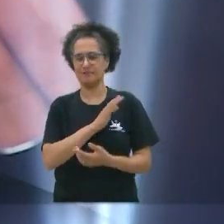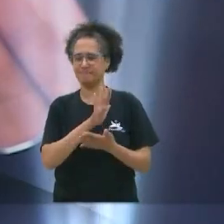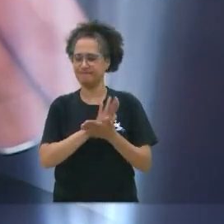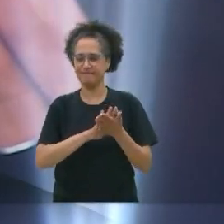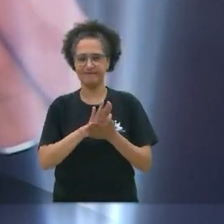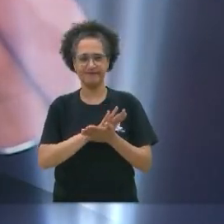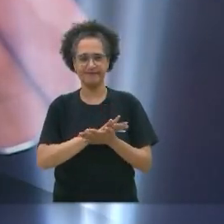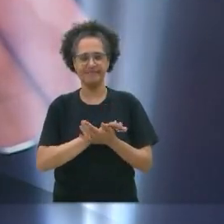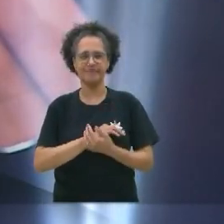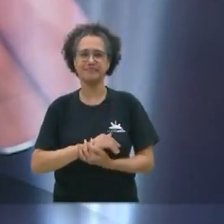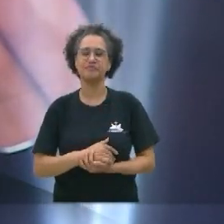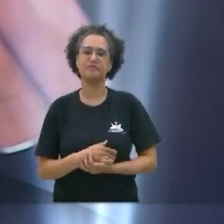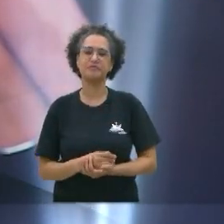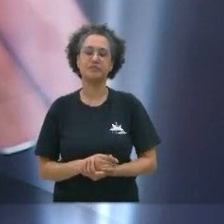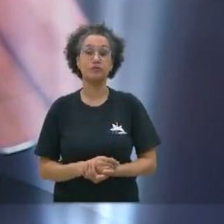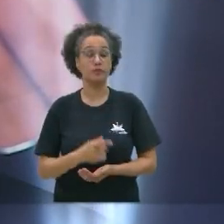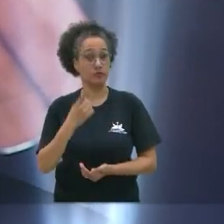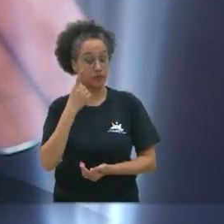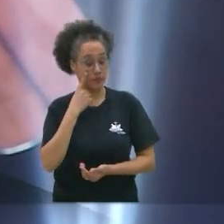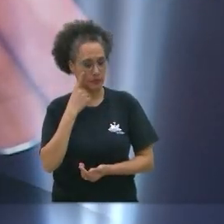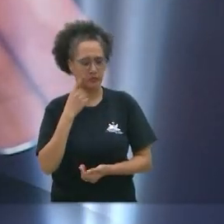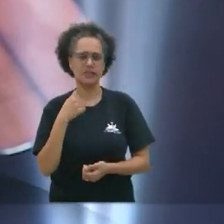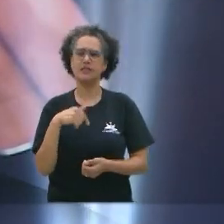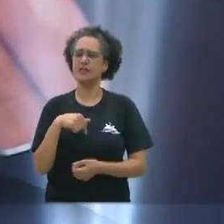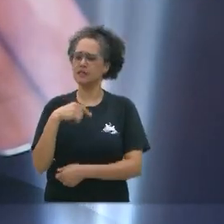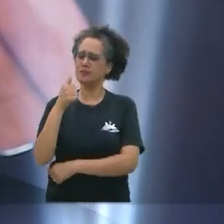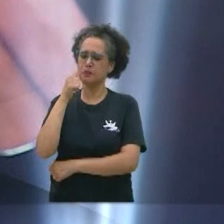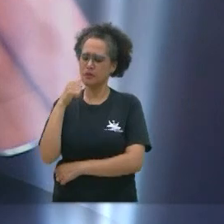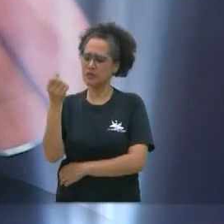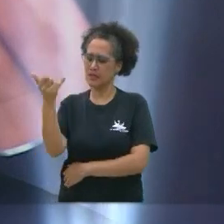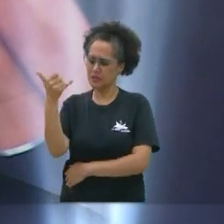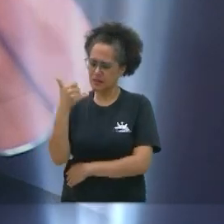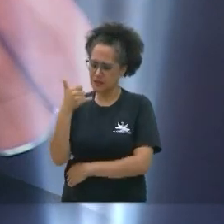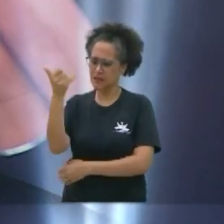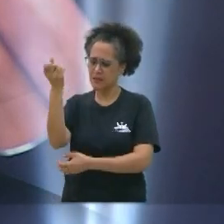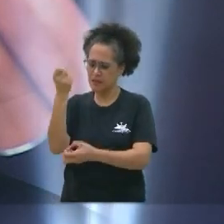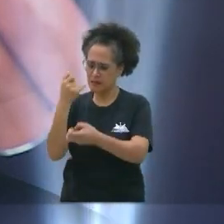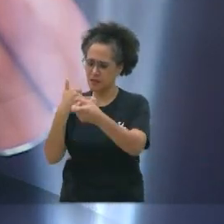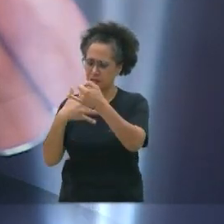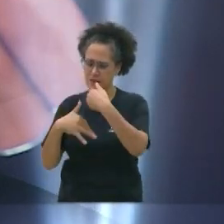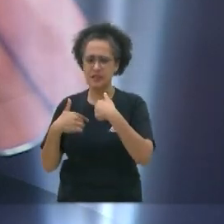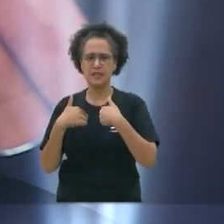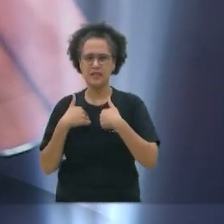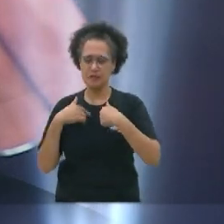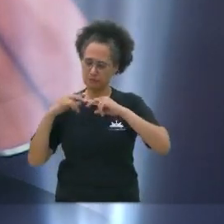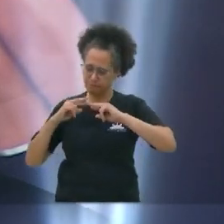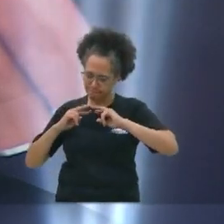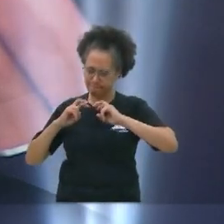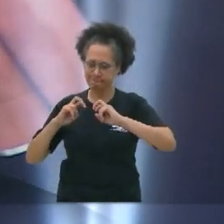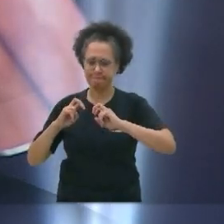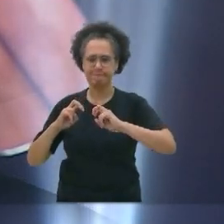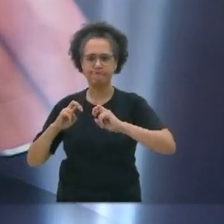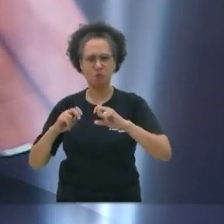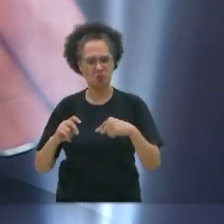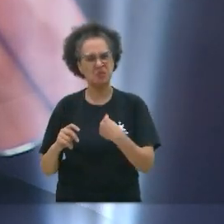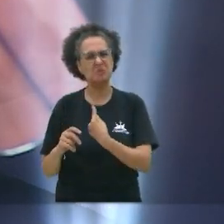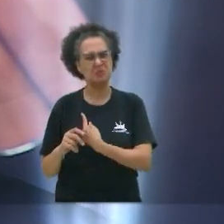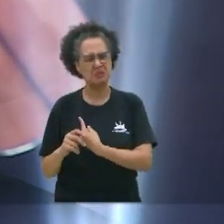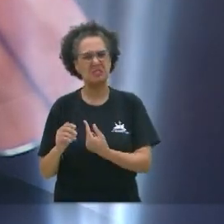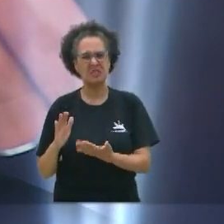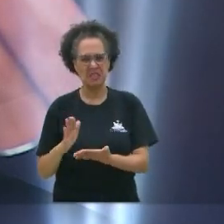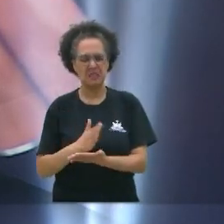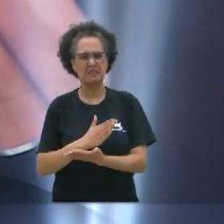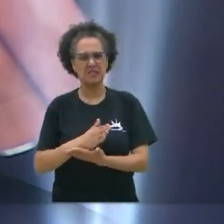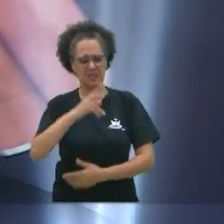Olha, e aí ela foi falando e eu realmente fui percebendo. Nós é que muitas das vezes